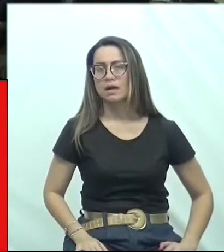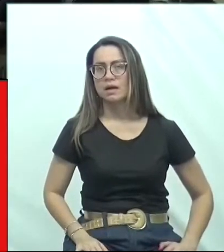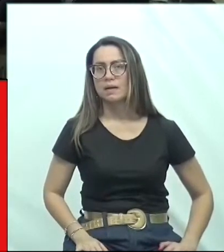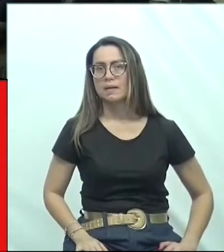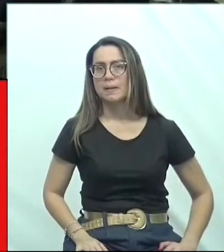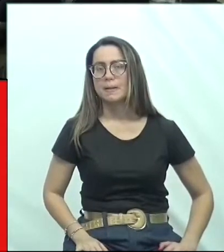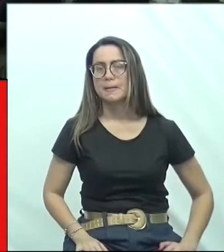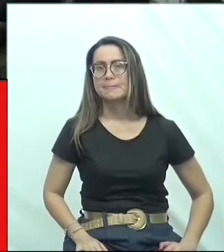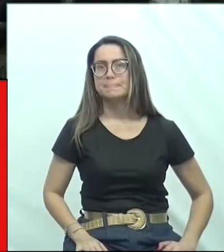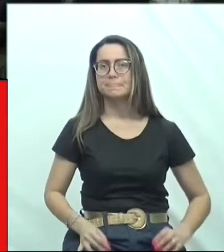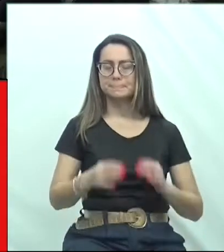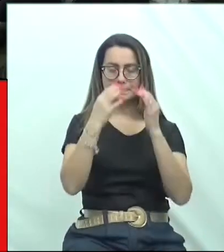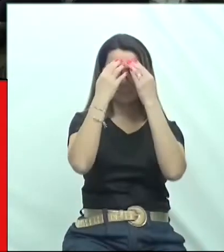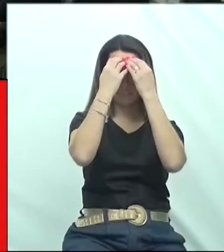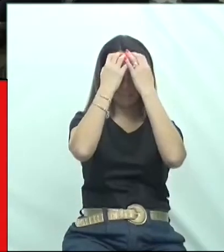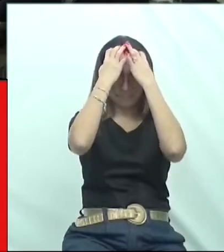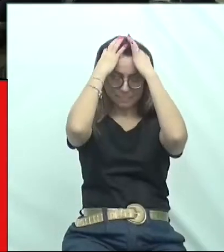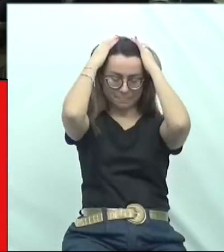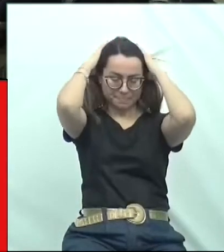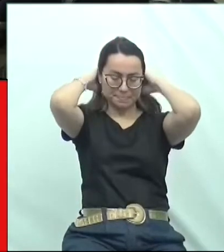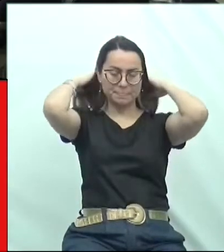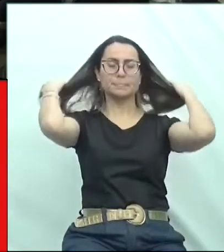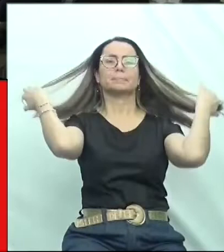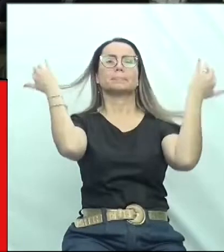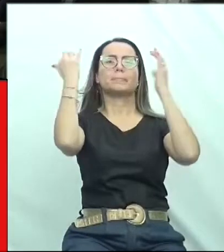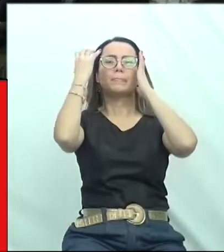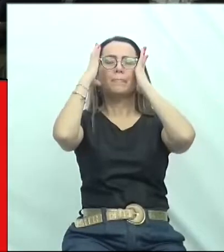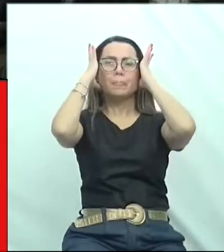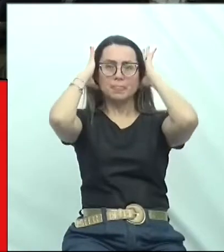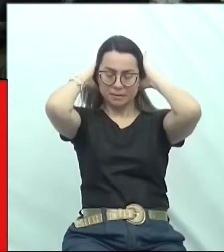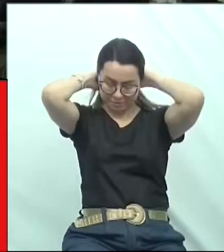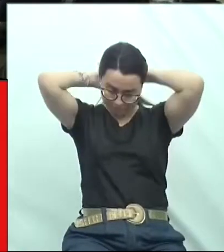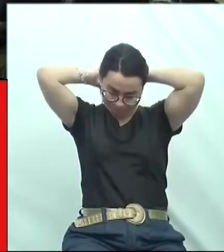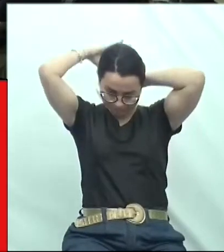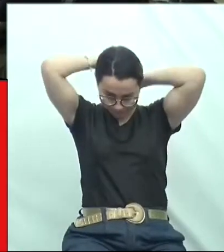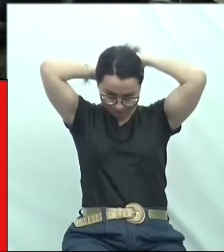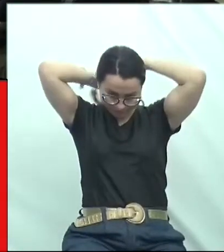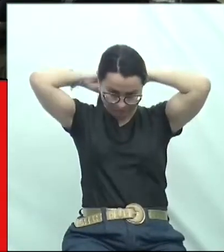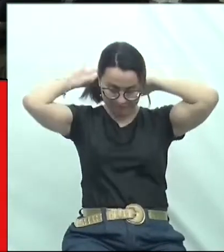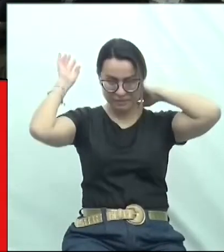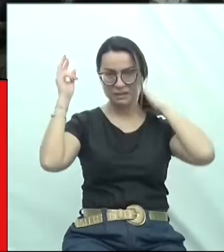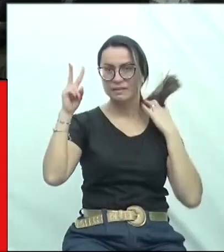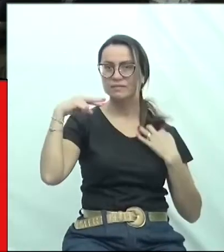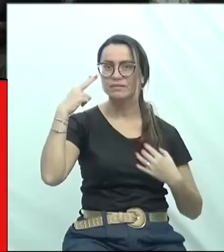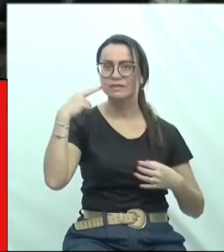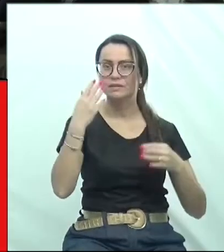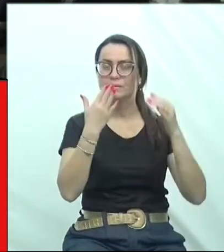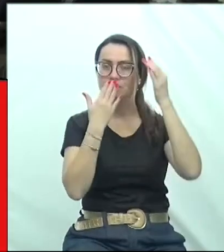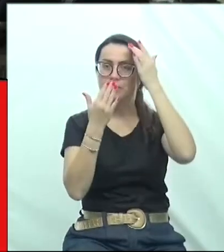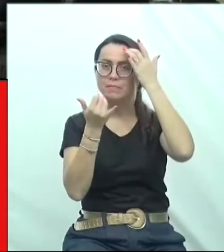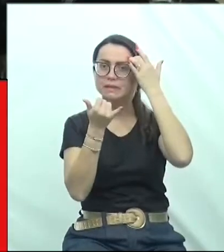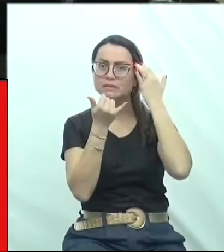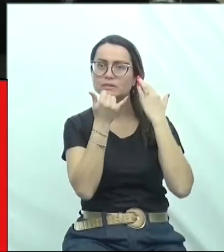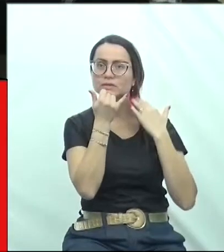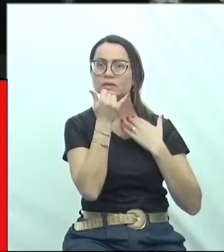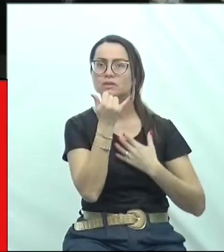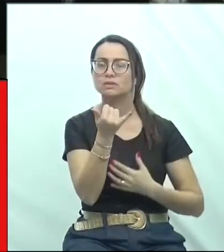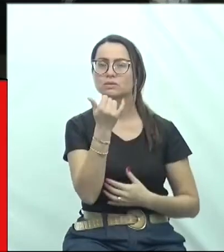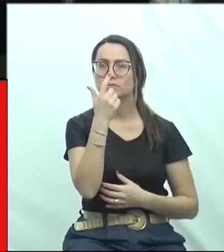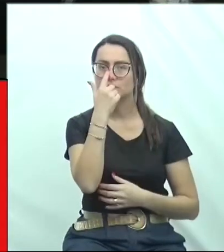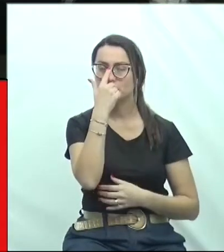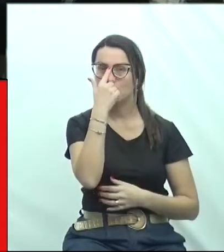você quiser responder, depois o Denise. Vereador, eu peço até desculpa, né? Eu fiquei meio